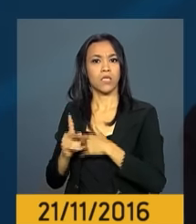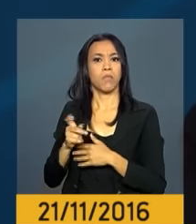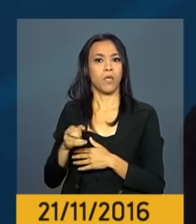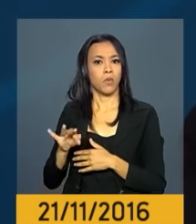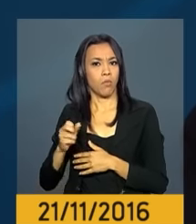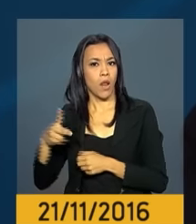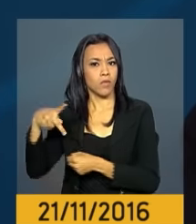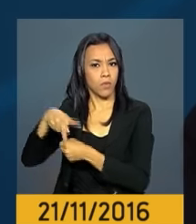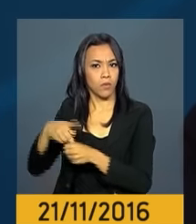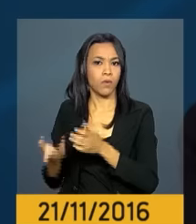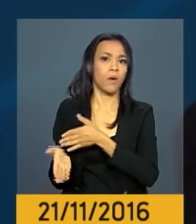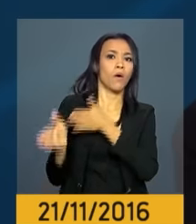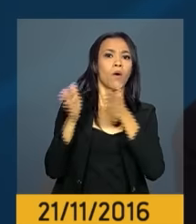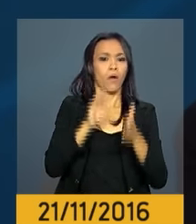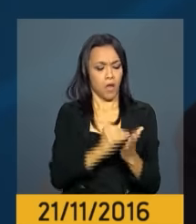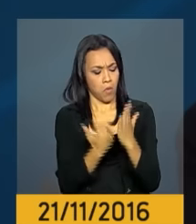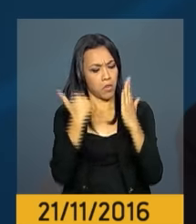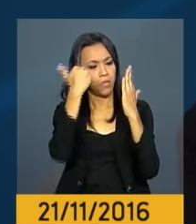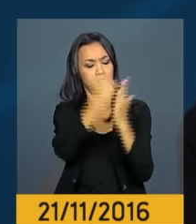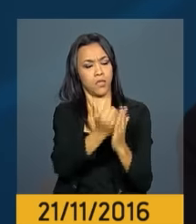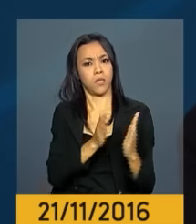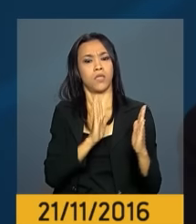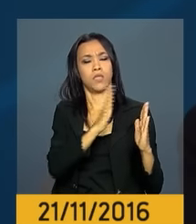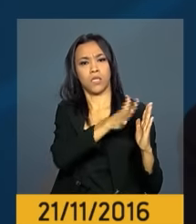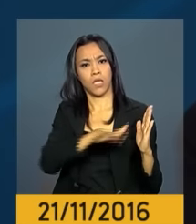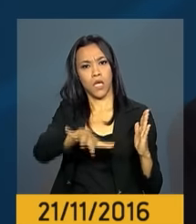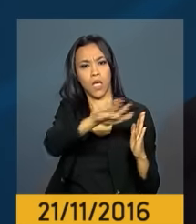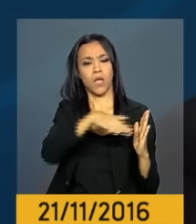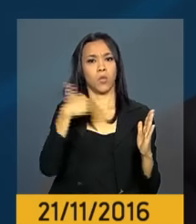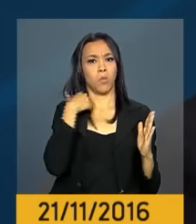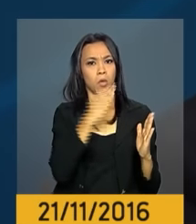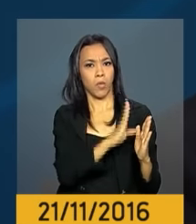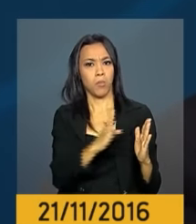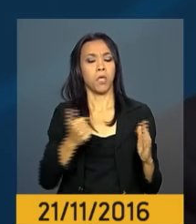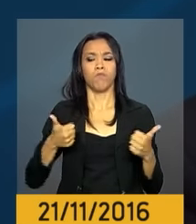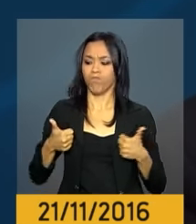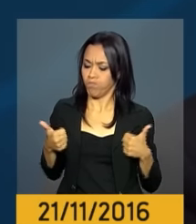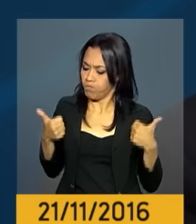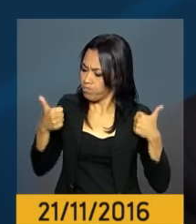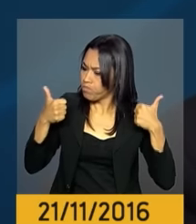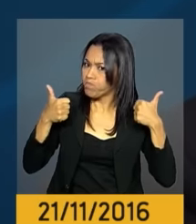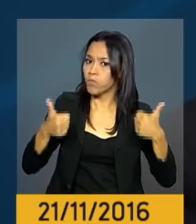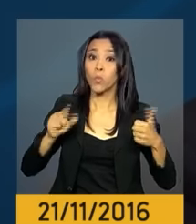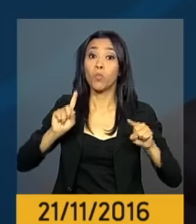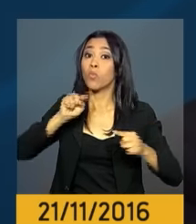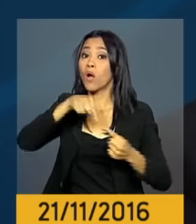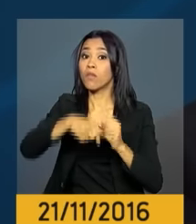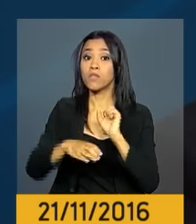do varejo, há vários índices destacando que está começando a aumentar por causa dessa política que